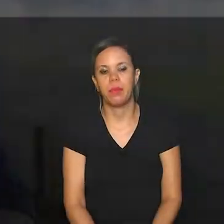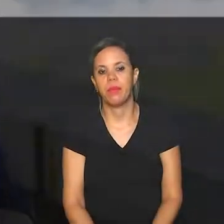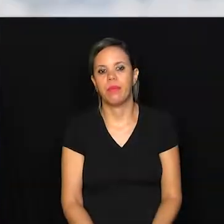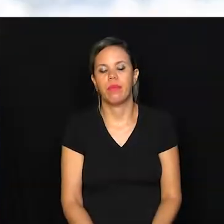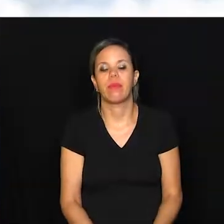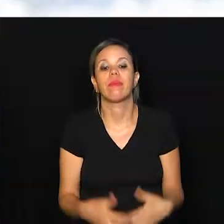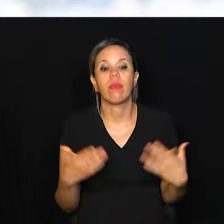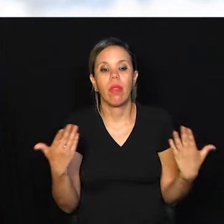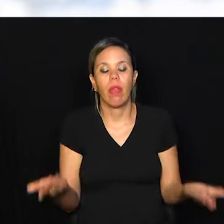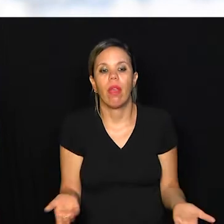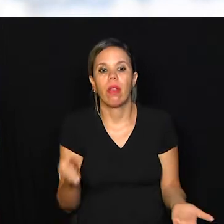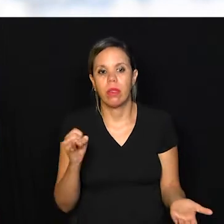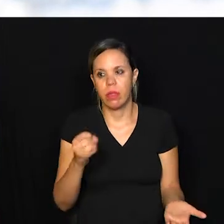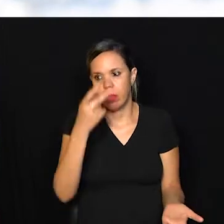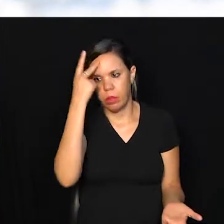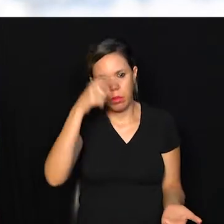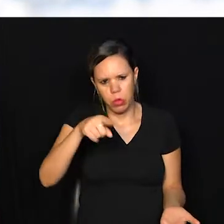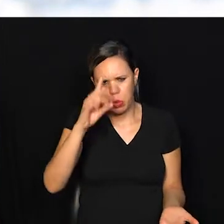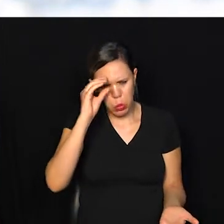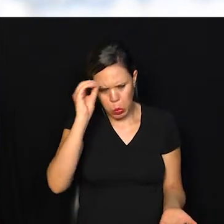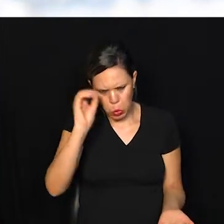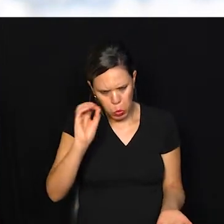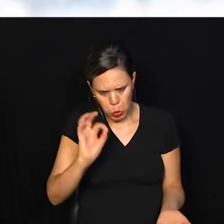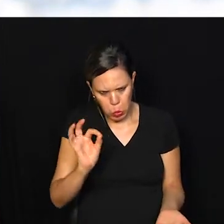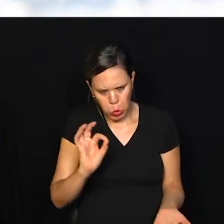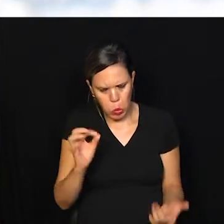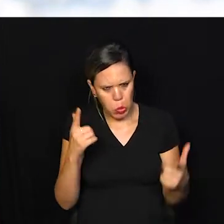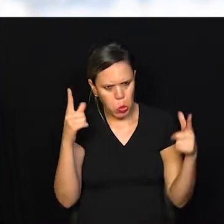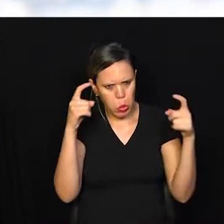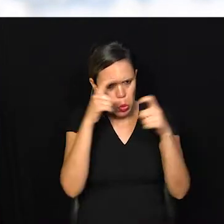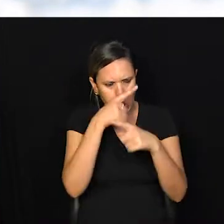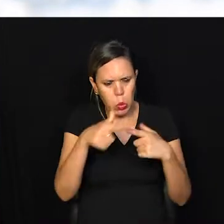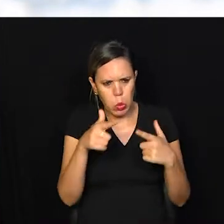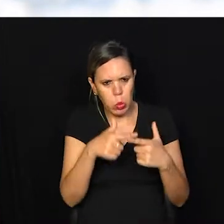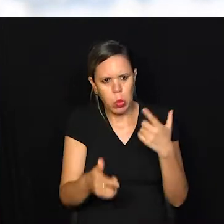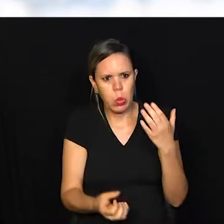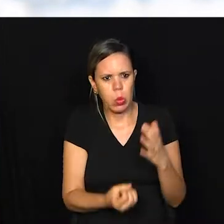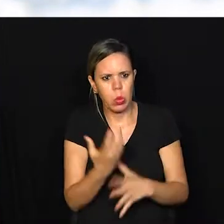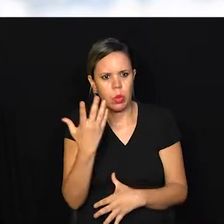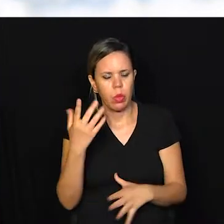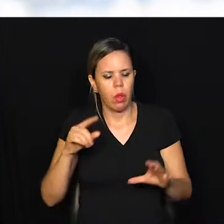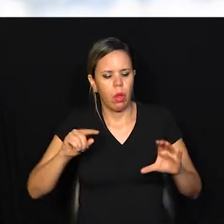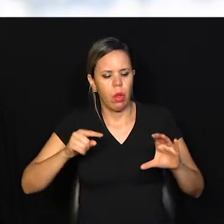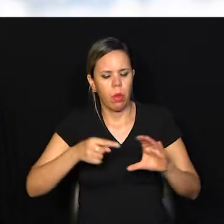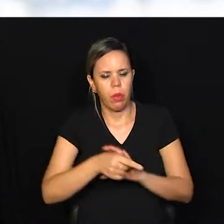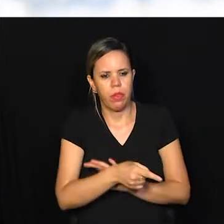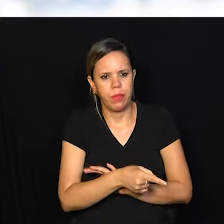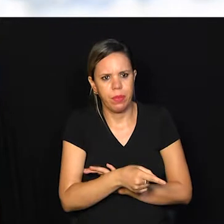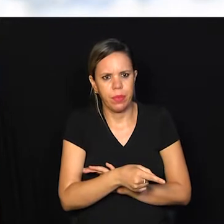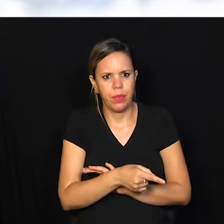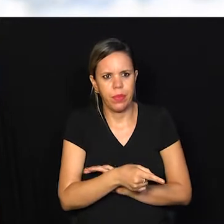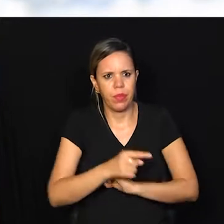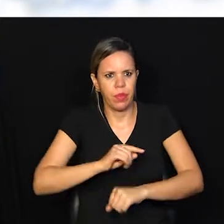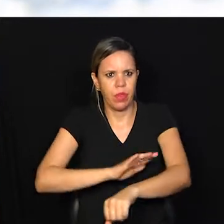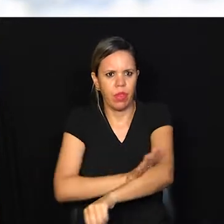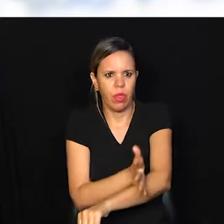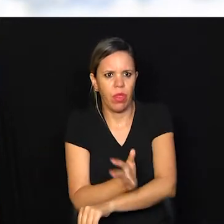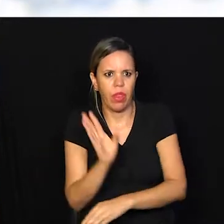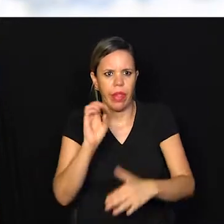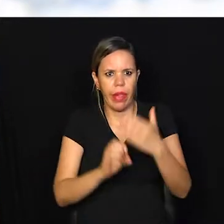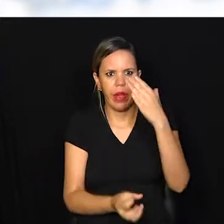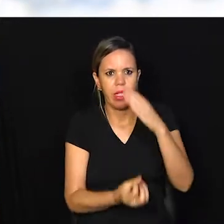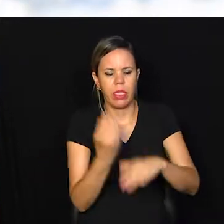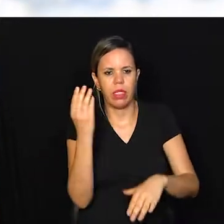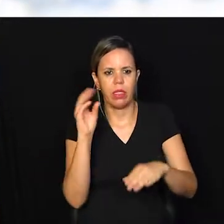Então, se as pessoas não entenderem a complexidade e a profundidade desse racismo estrutural que